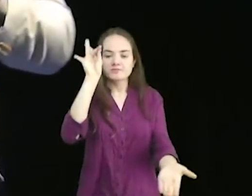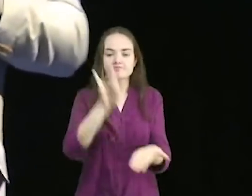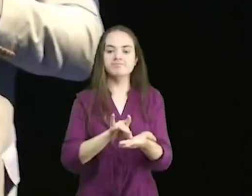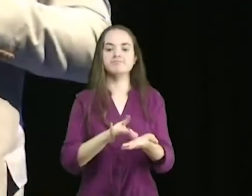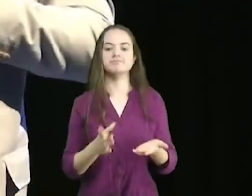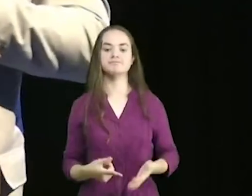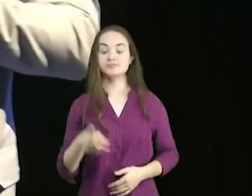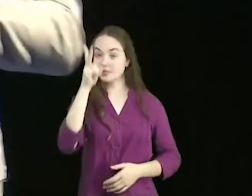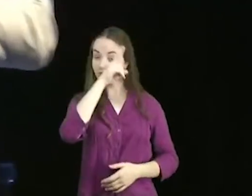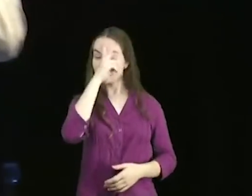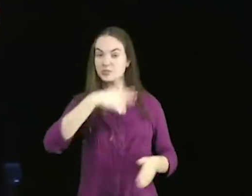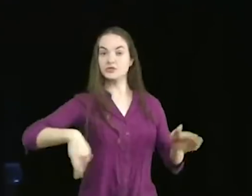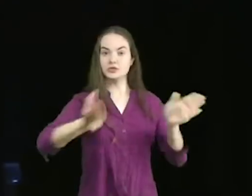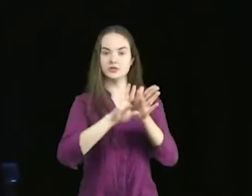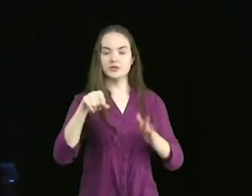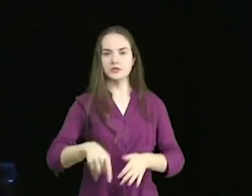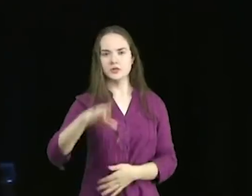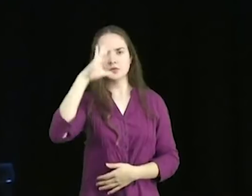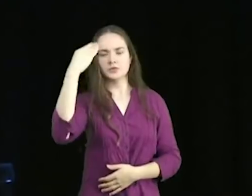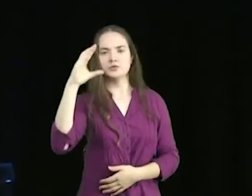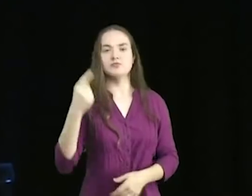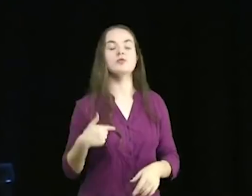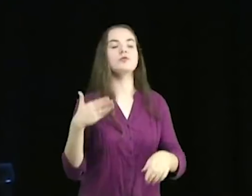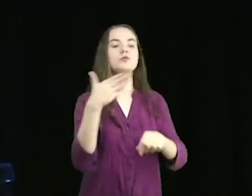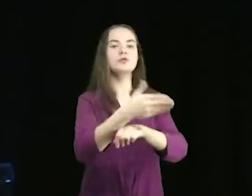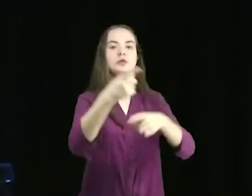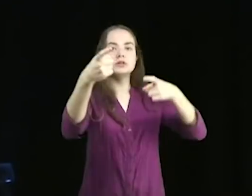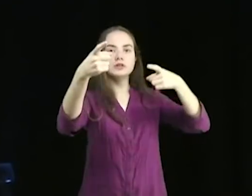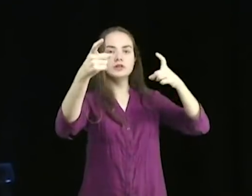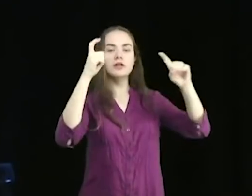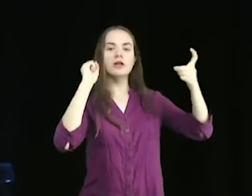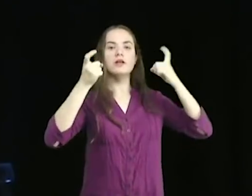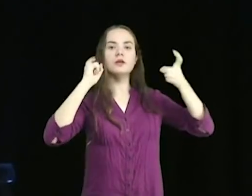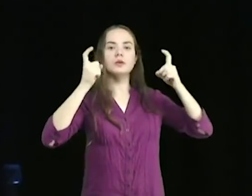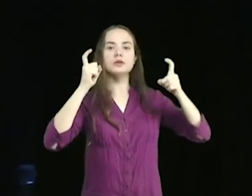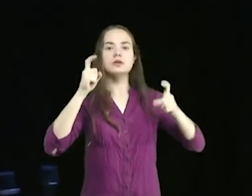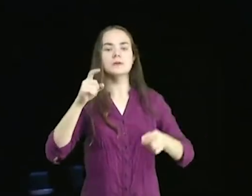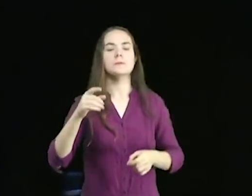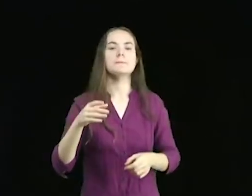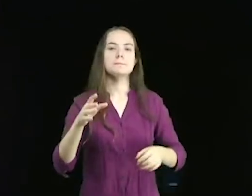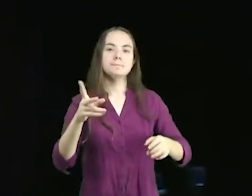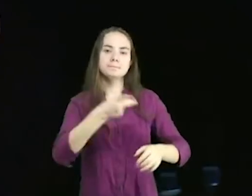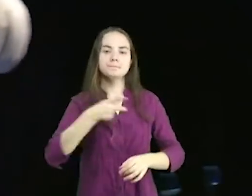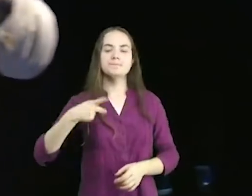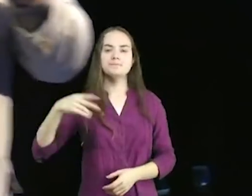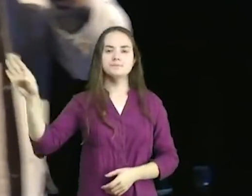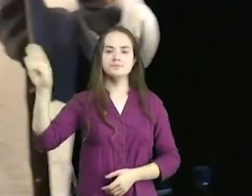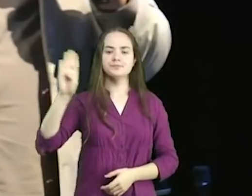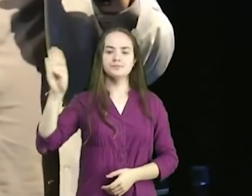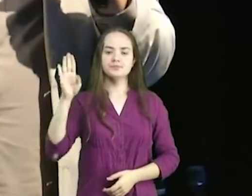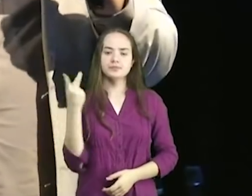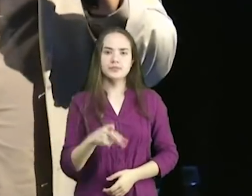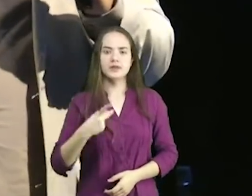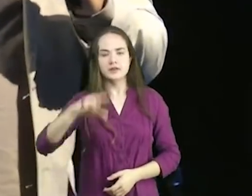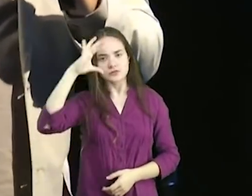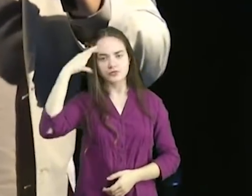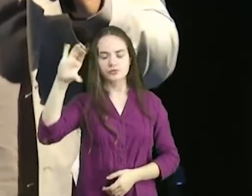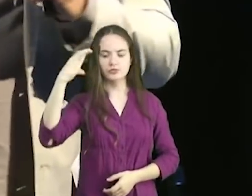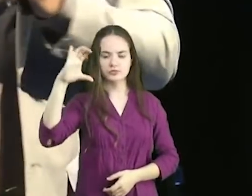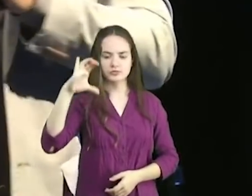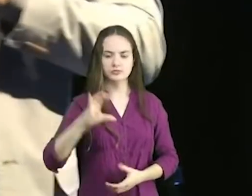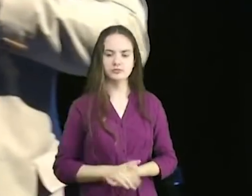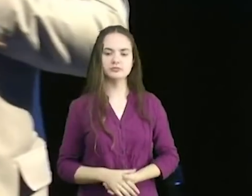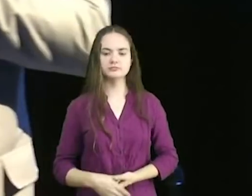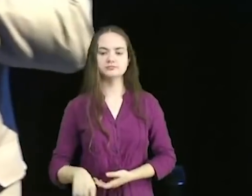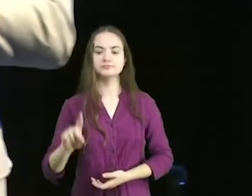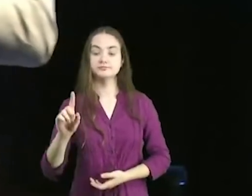Curitiba e eu fui na reunião da ordem dos pastores batistas da Grande Curitiba.